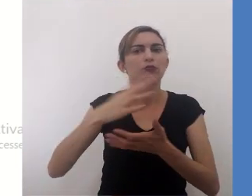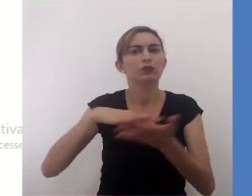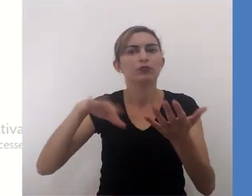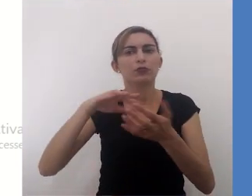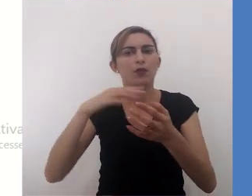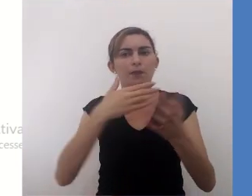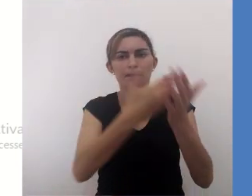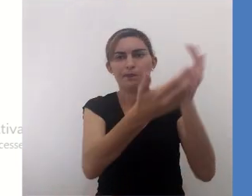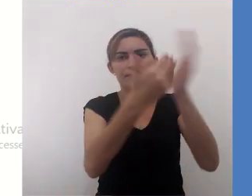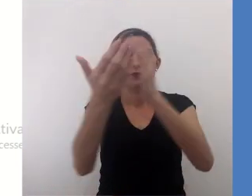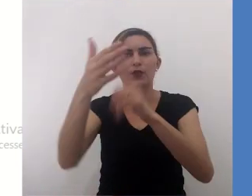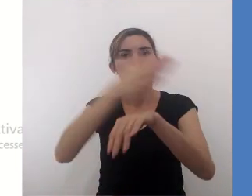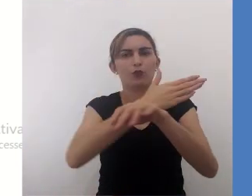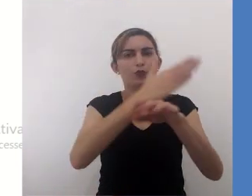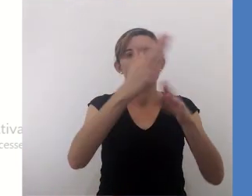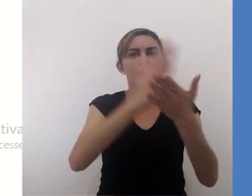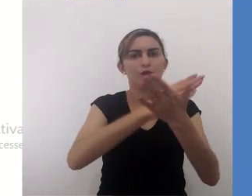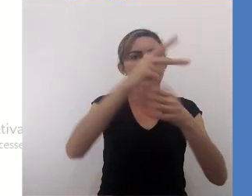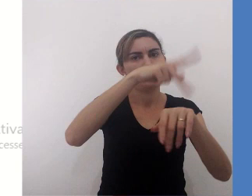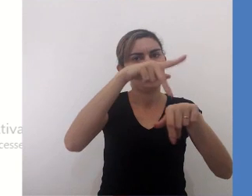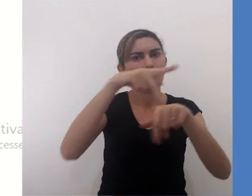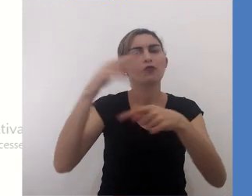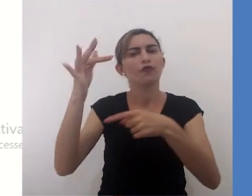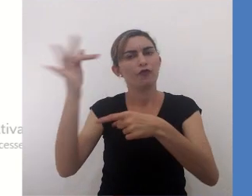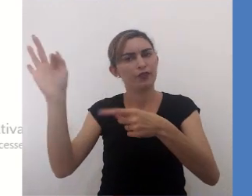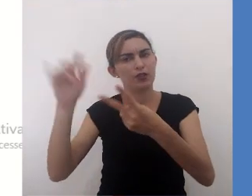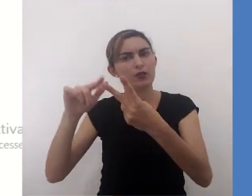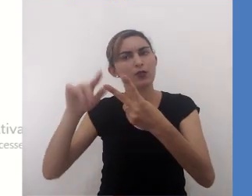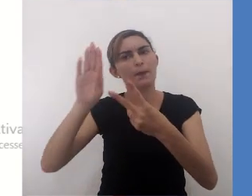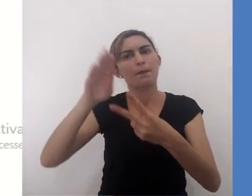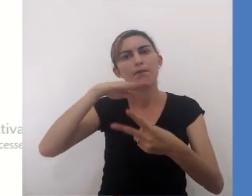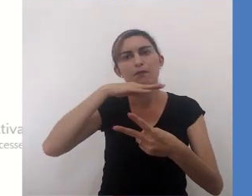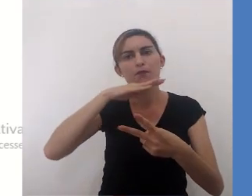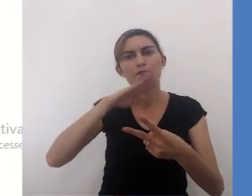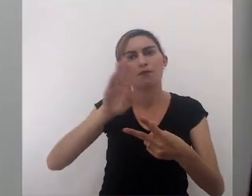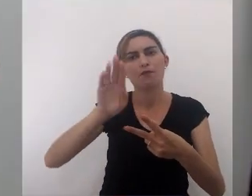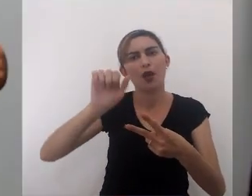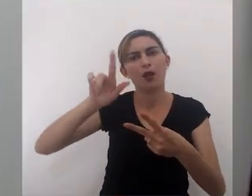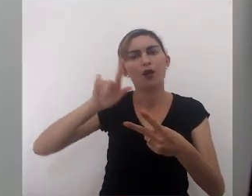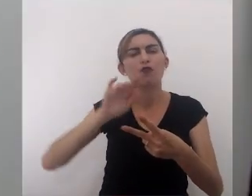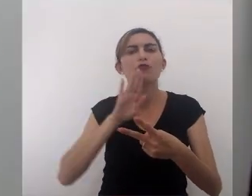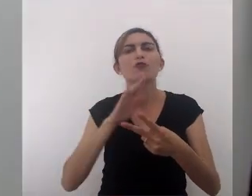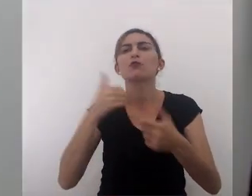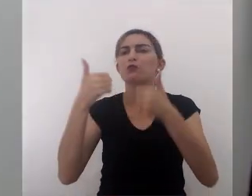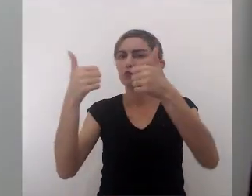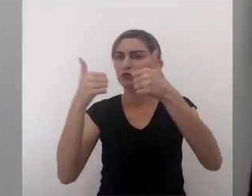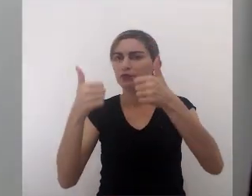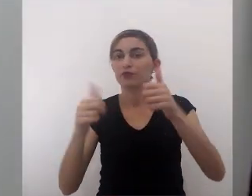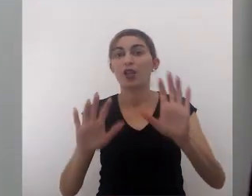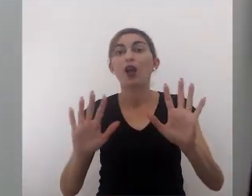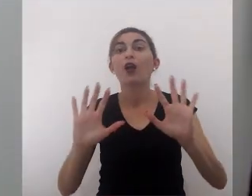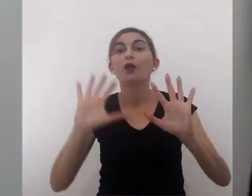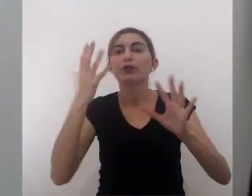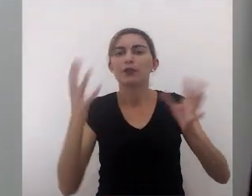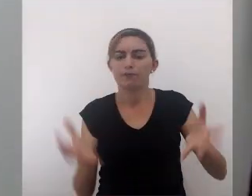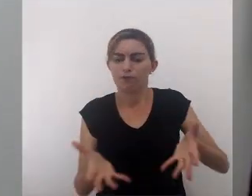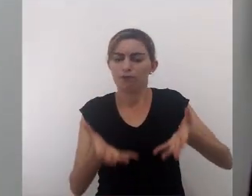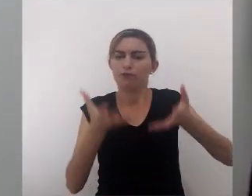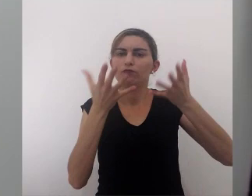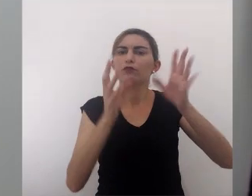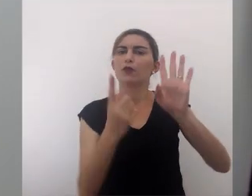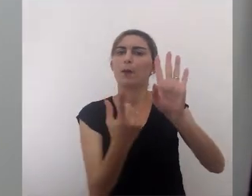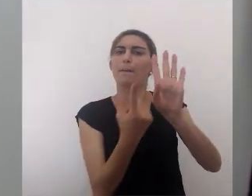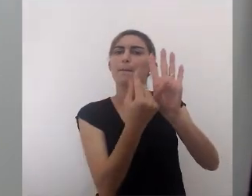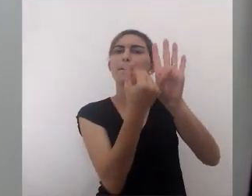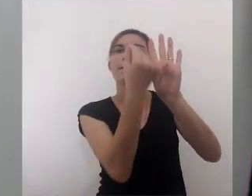fossem derrotados em alguns países, foram bem sucedidos na França e na Bélgica. Aí vem a burguesia. A burguesia consolidou seu